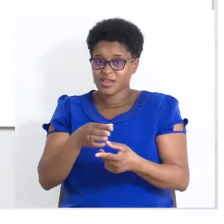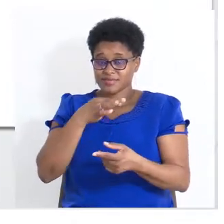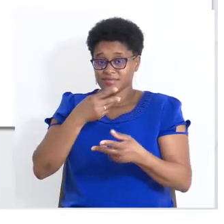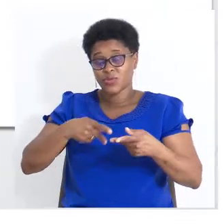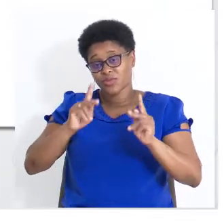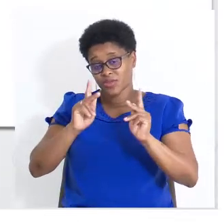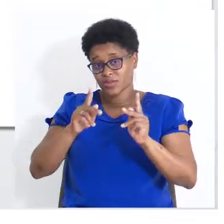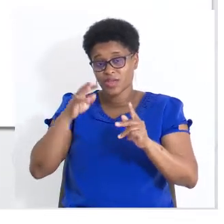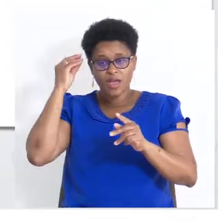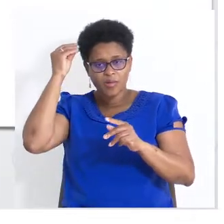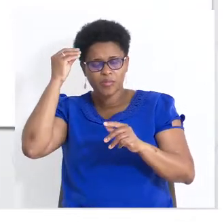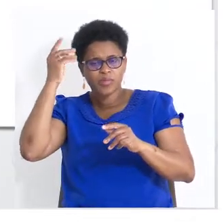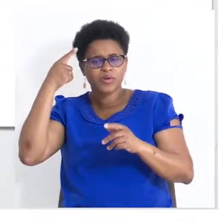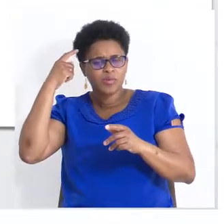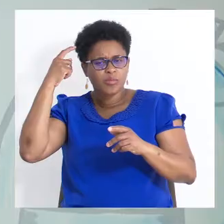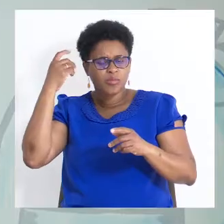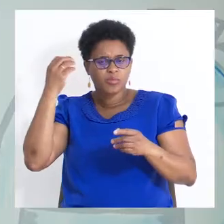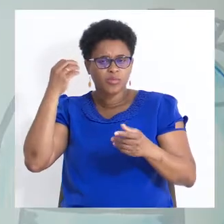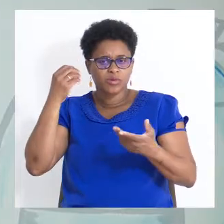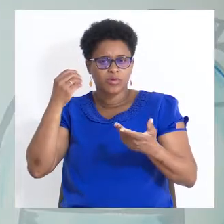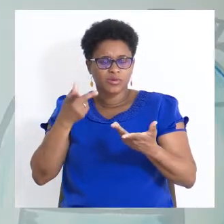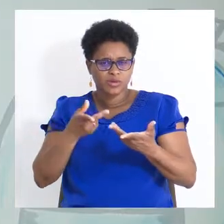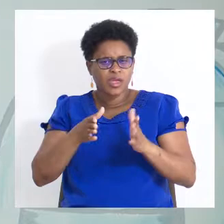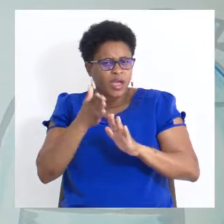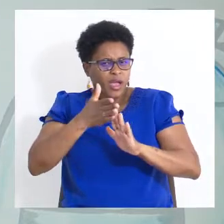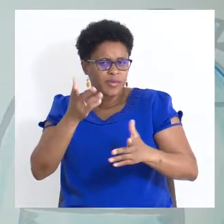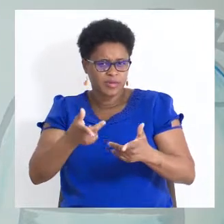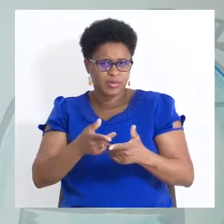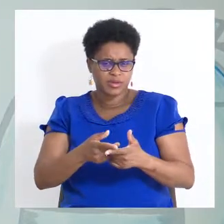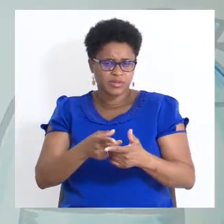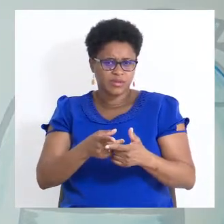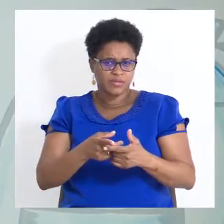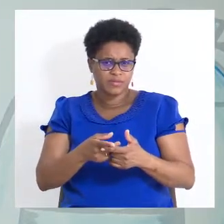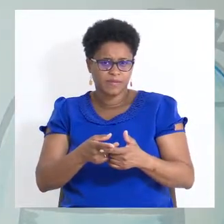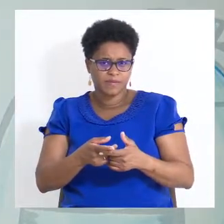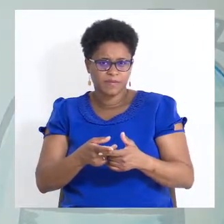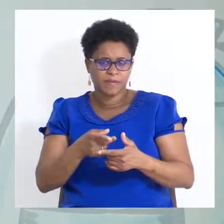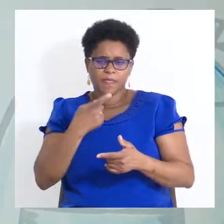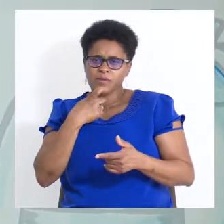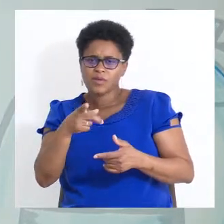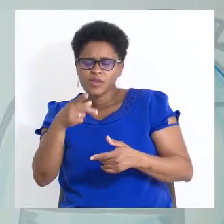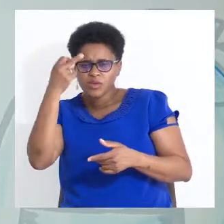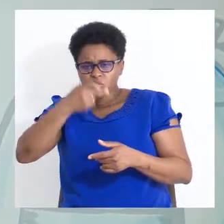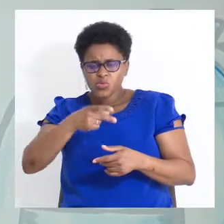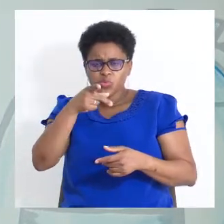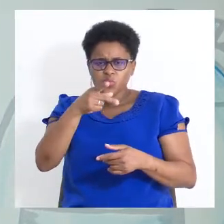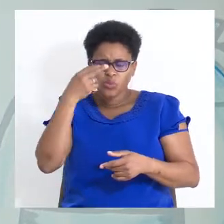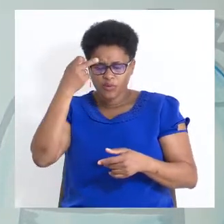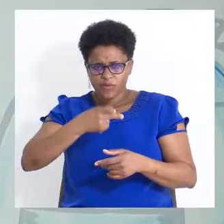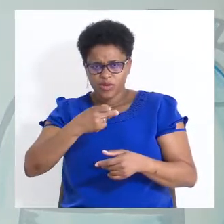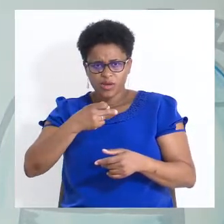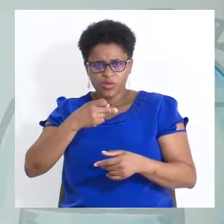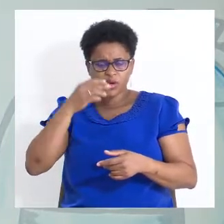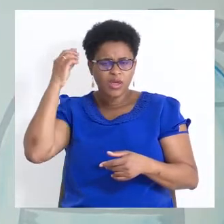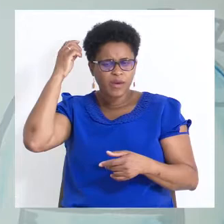a permissão da memorização. Então aquilo é rapidamente atingível à memória e que tu ficas com aquilo